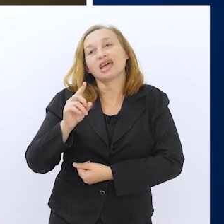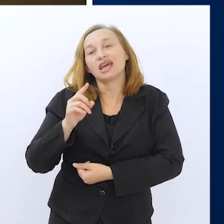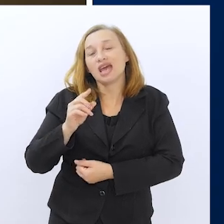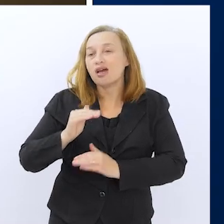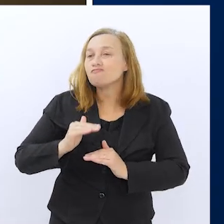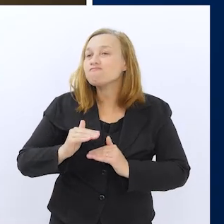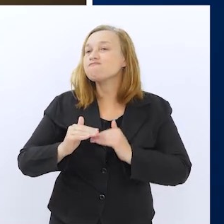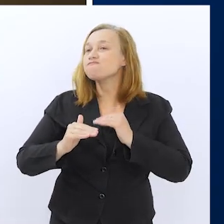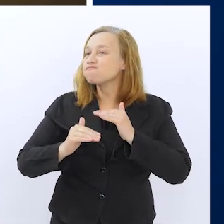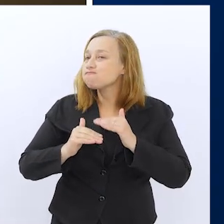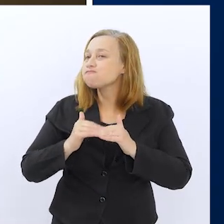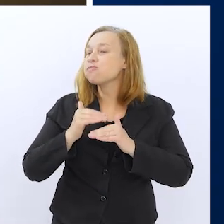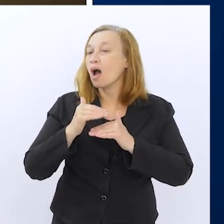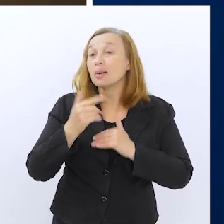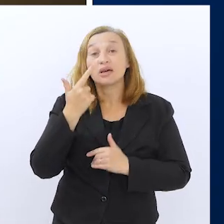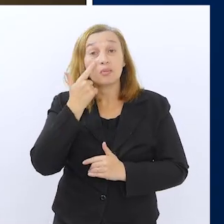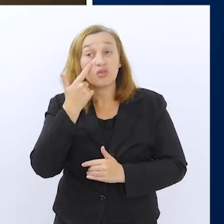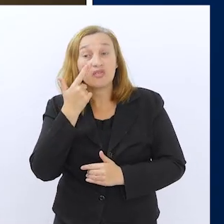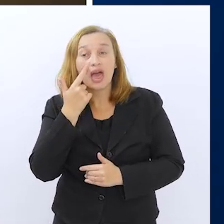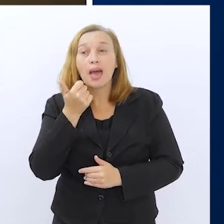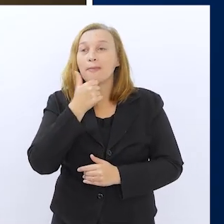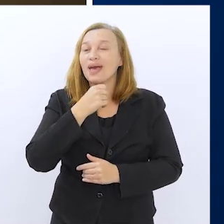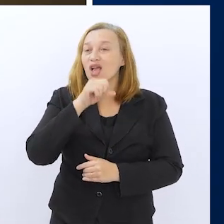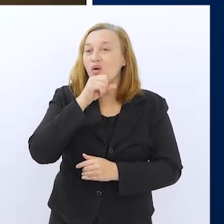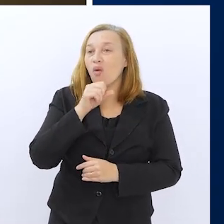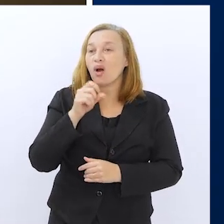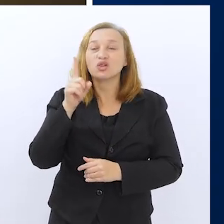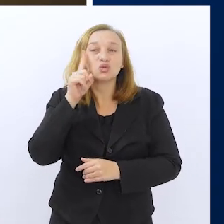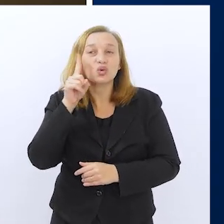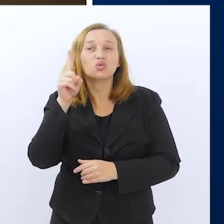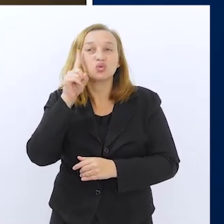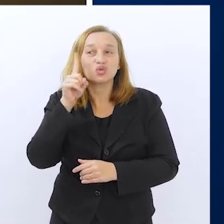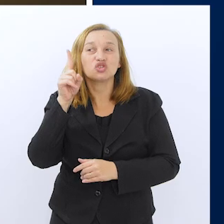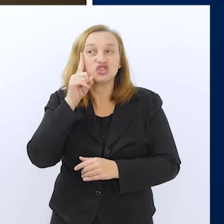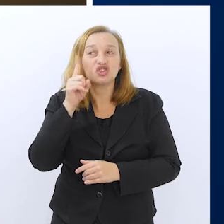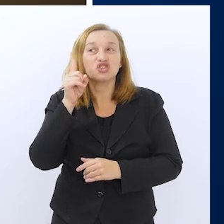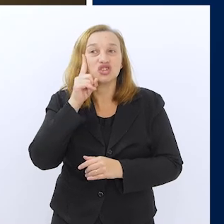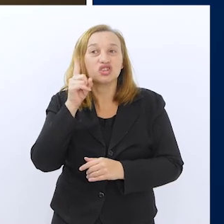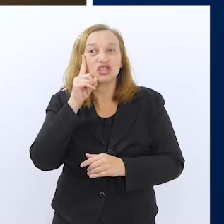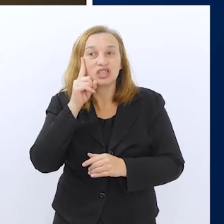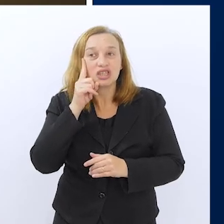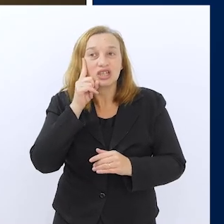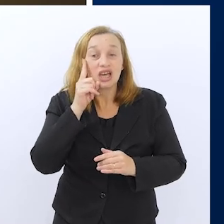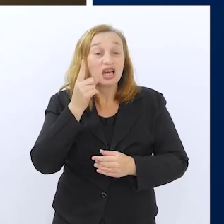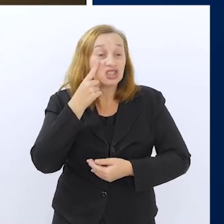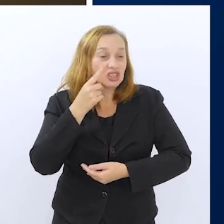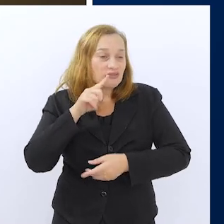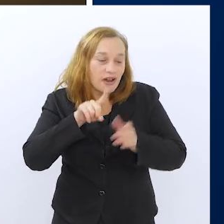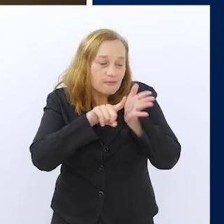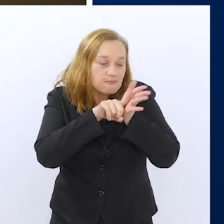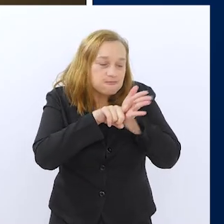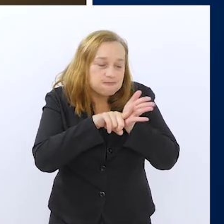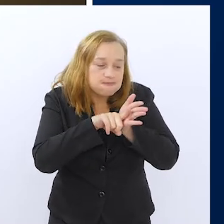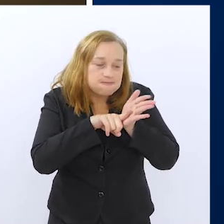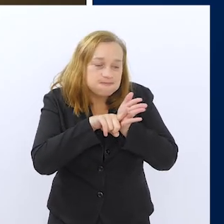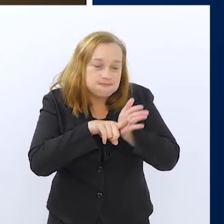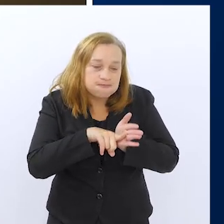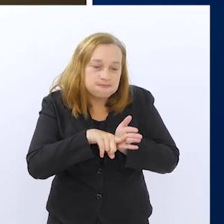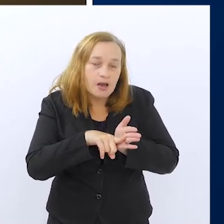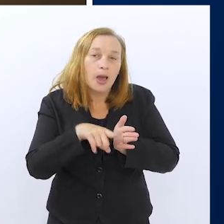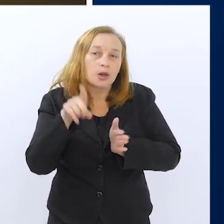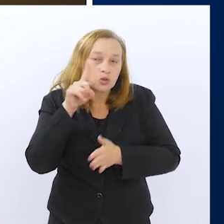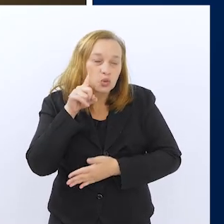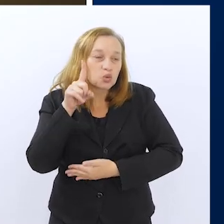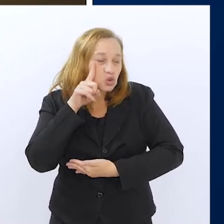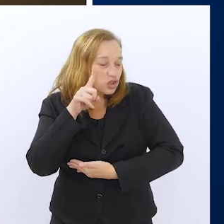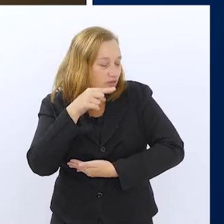uma força de expressão, assim, mas a gente pode ver assim a melhora com dias, com meses, com anos, não